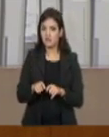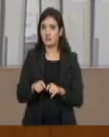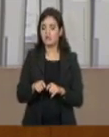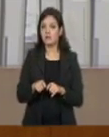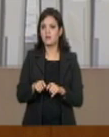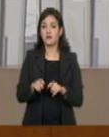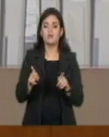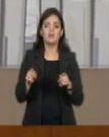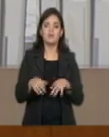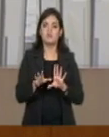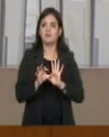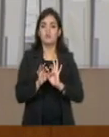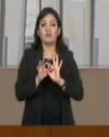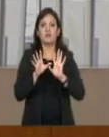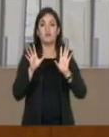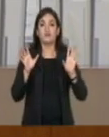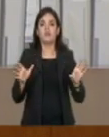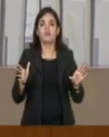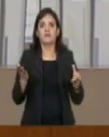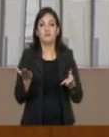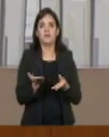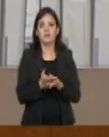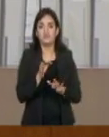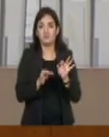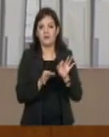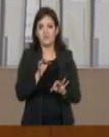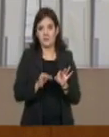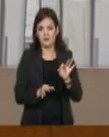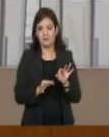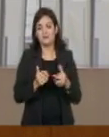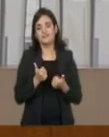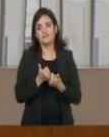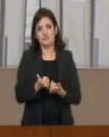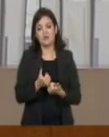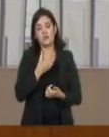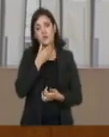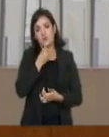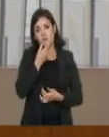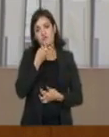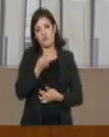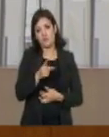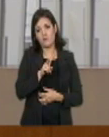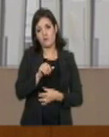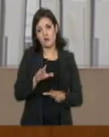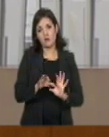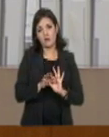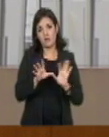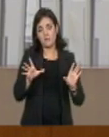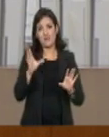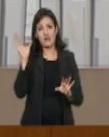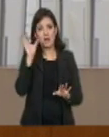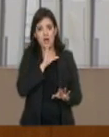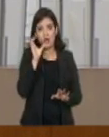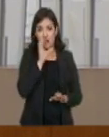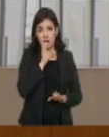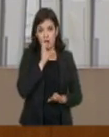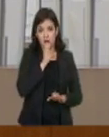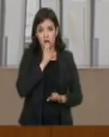caso a julgamento, que eu o pautaria. E Sua Excelência disse que liberará o mais rapidamente